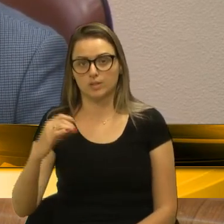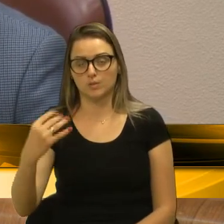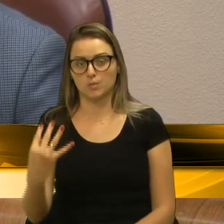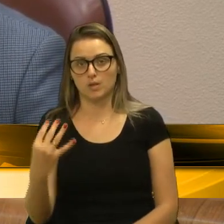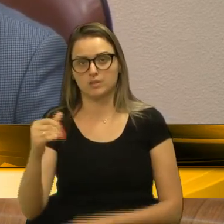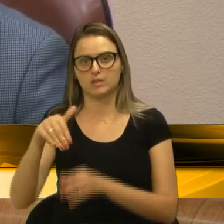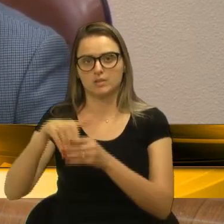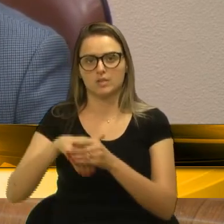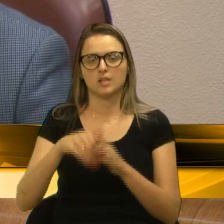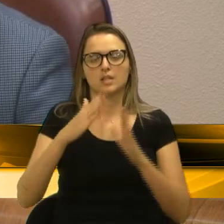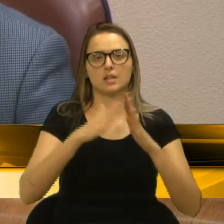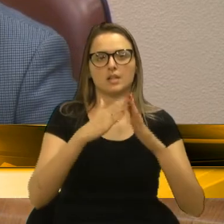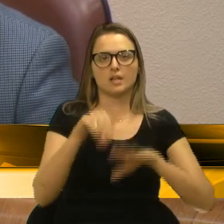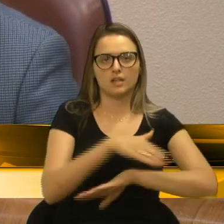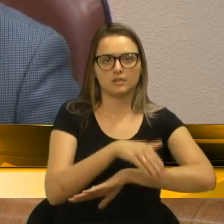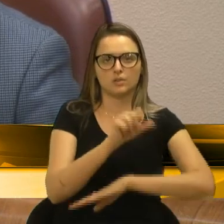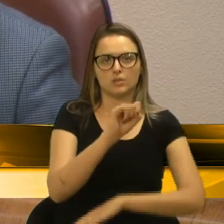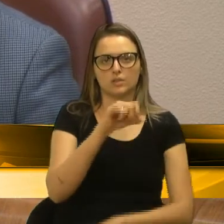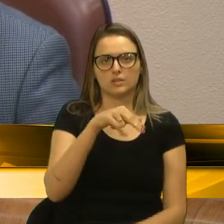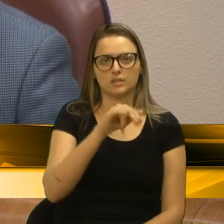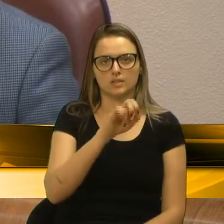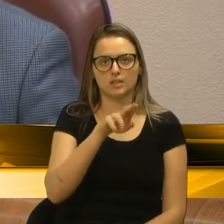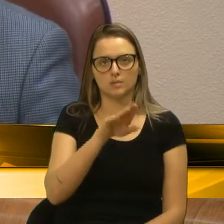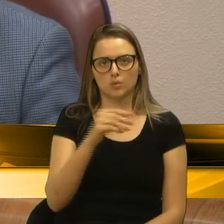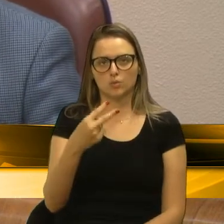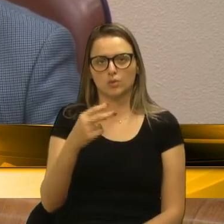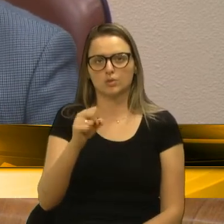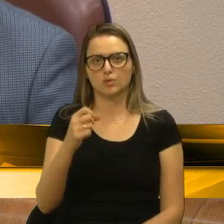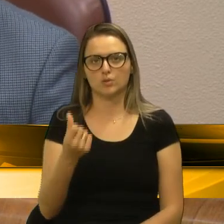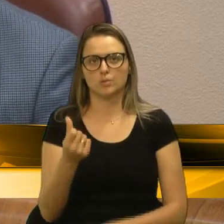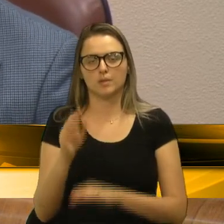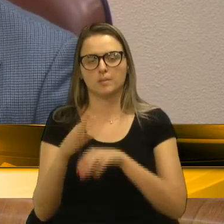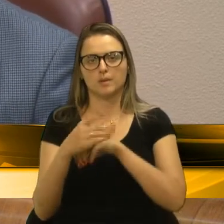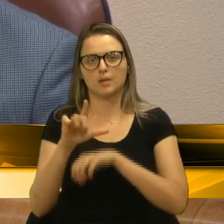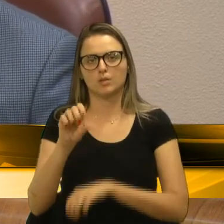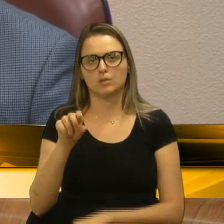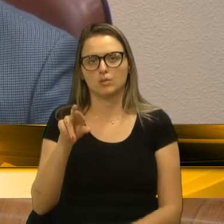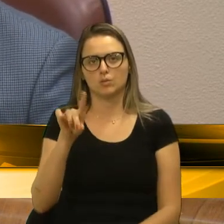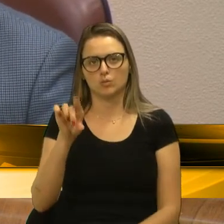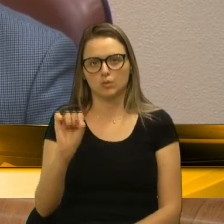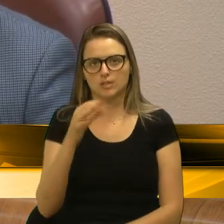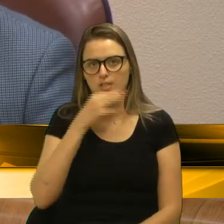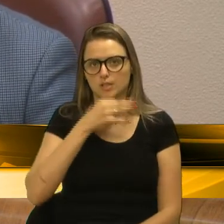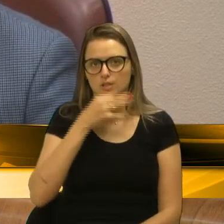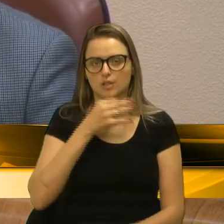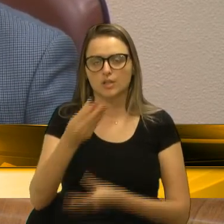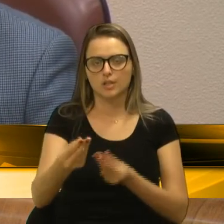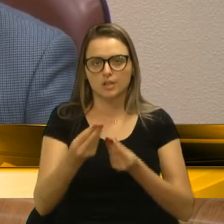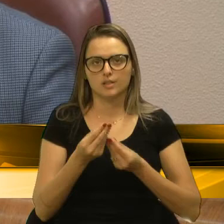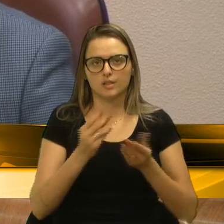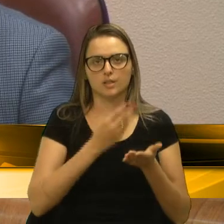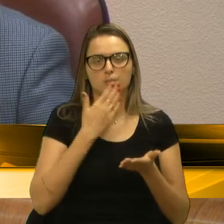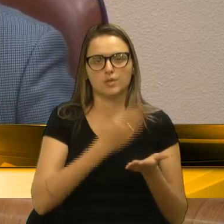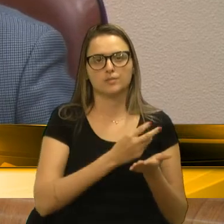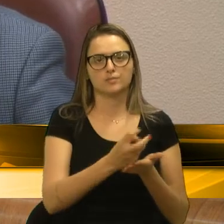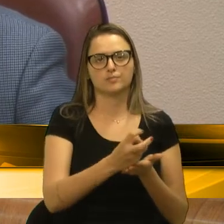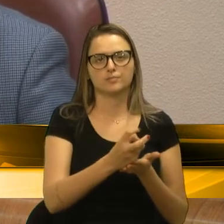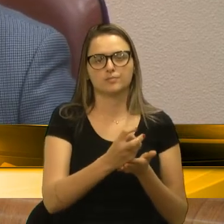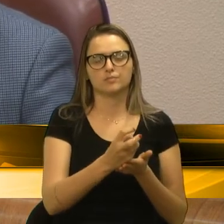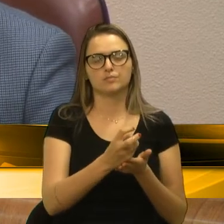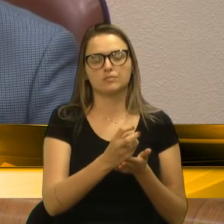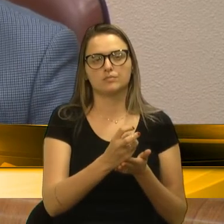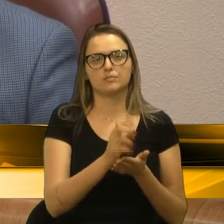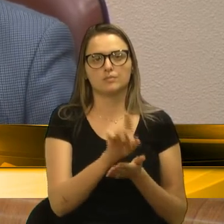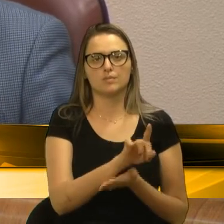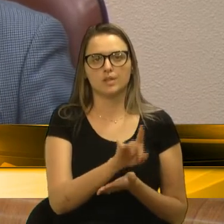076643000485, residente domiciliado na Rua Sinimbu, número 286, Nossa Senhora de Lourdes, Caxias do Sul, vem a pedido de impeachment e cassação de mandato de